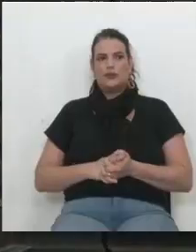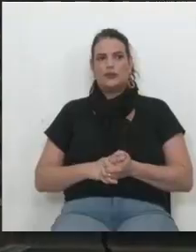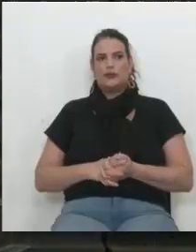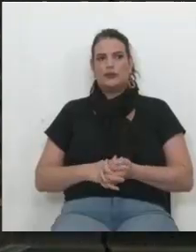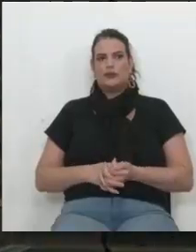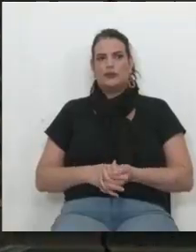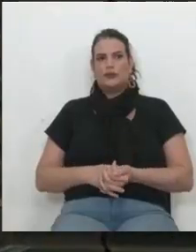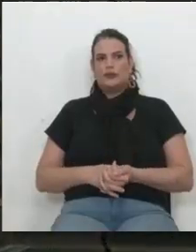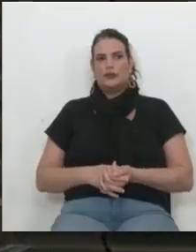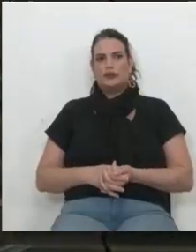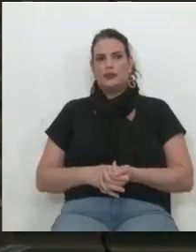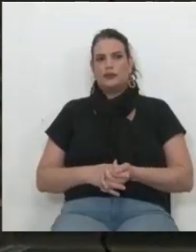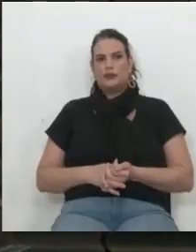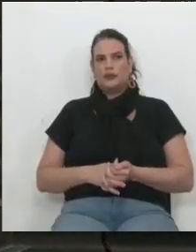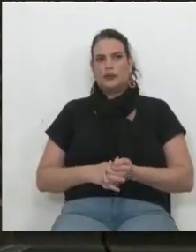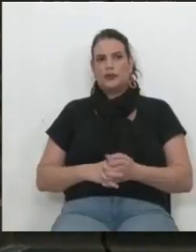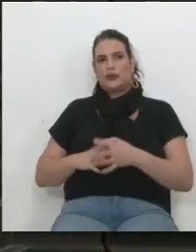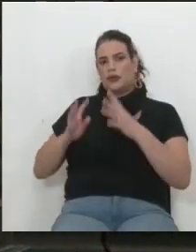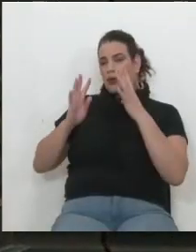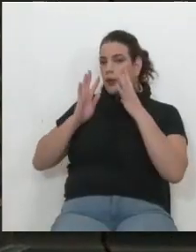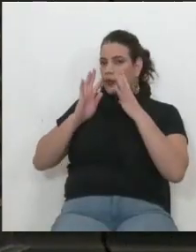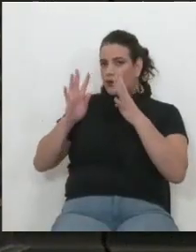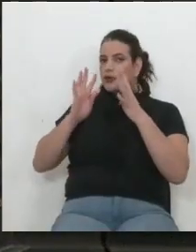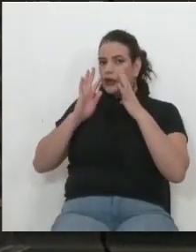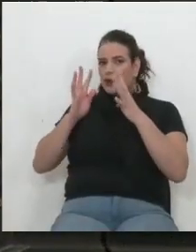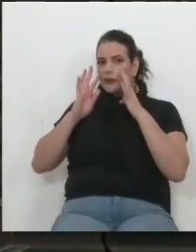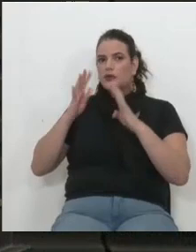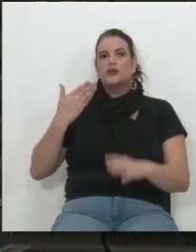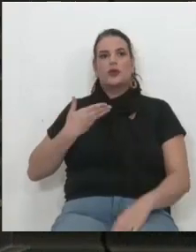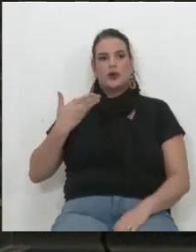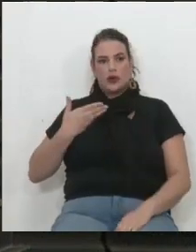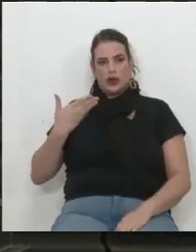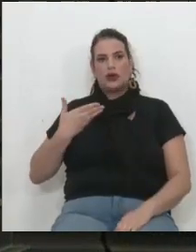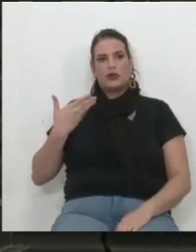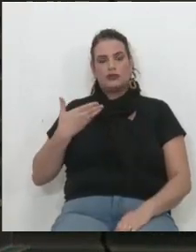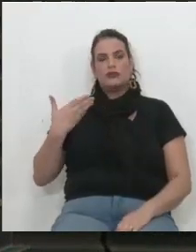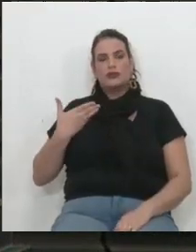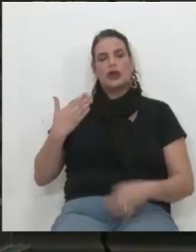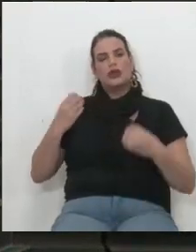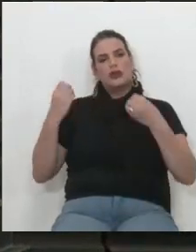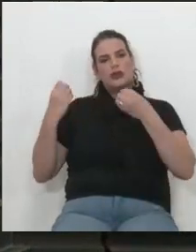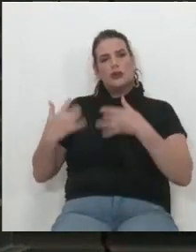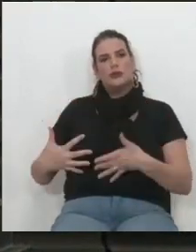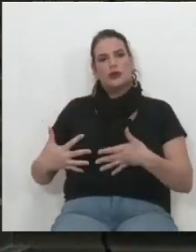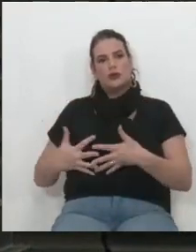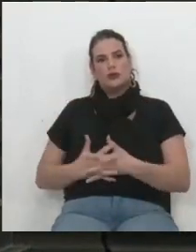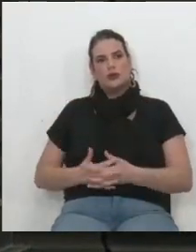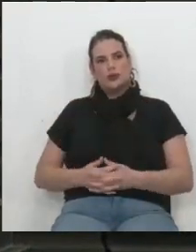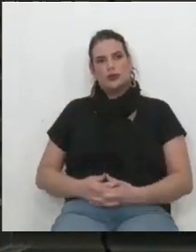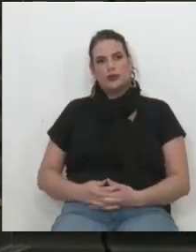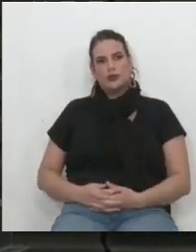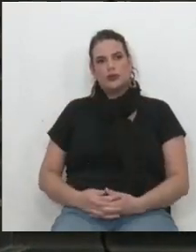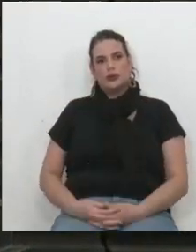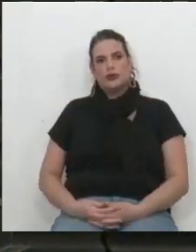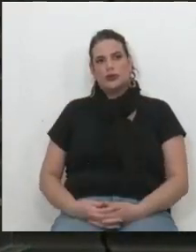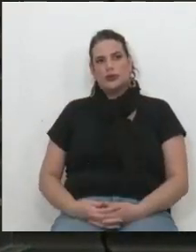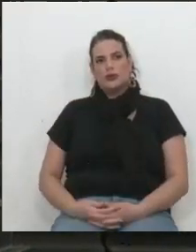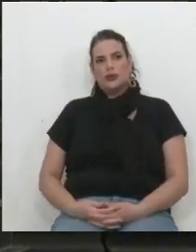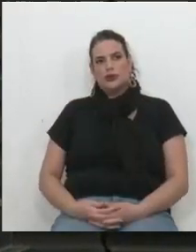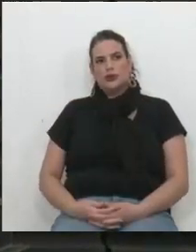Eu ouvi atentamente o colega falar aqui, né, e eu realmente fui um dos vereadores